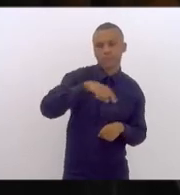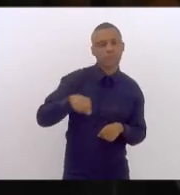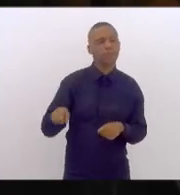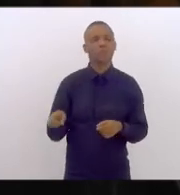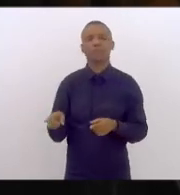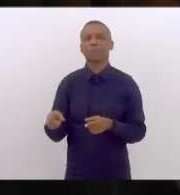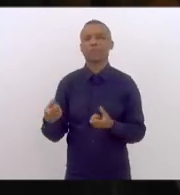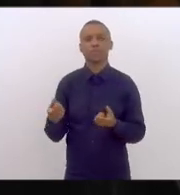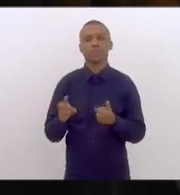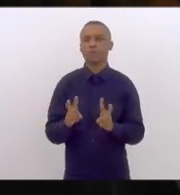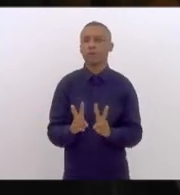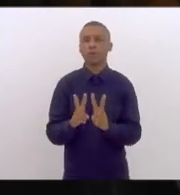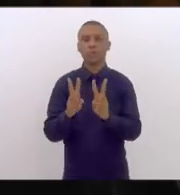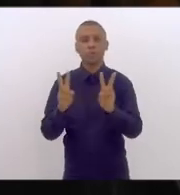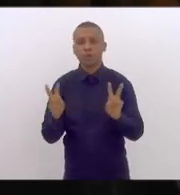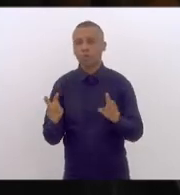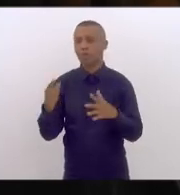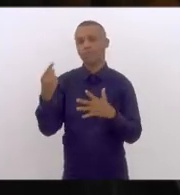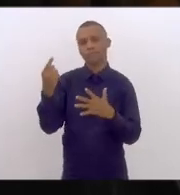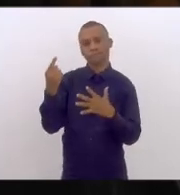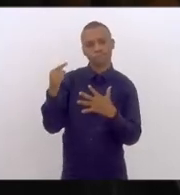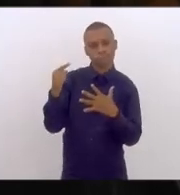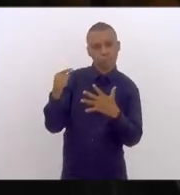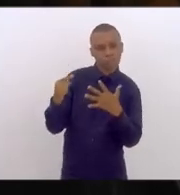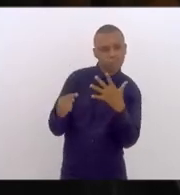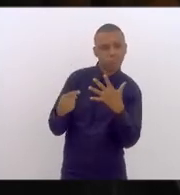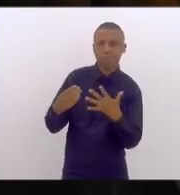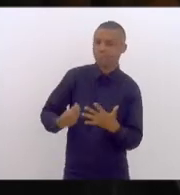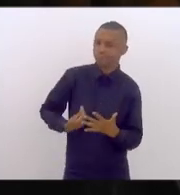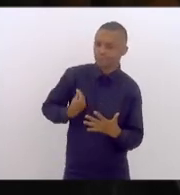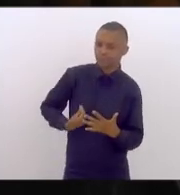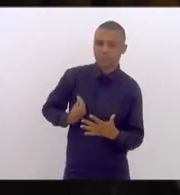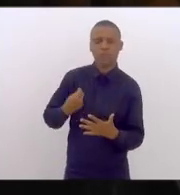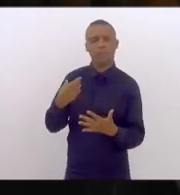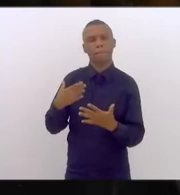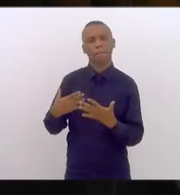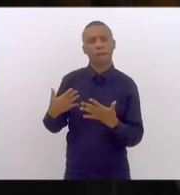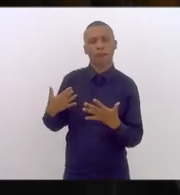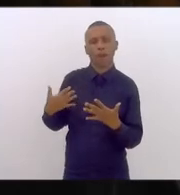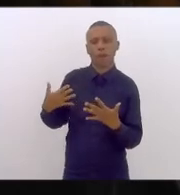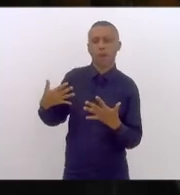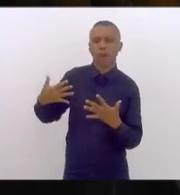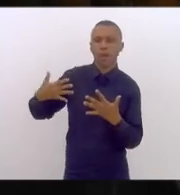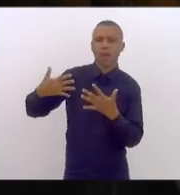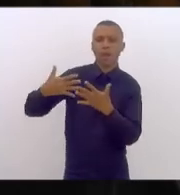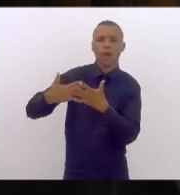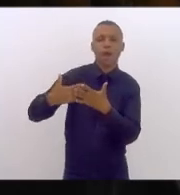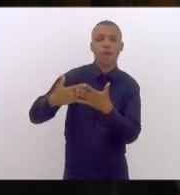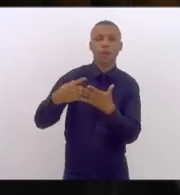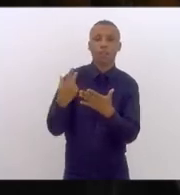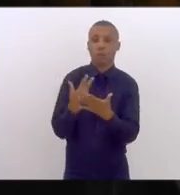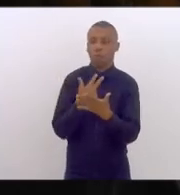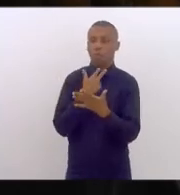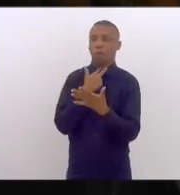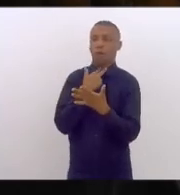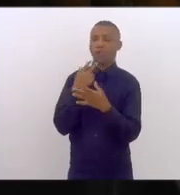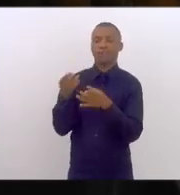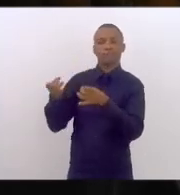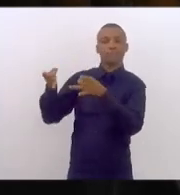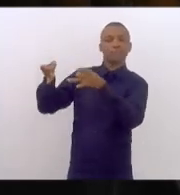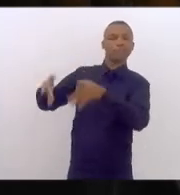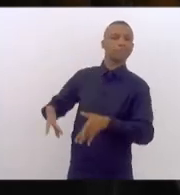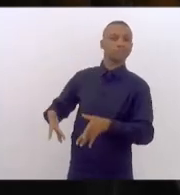questões ao longo da vida da gente que a gente não pode abrir mão